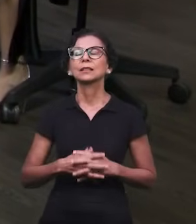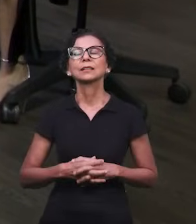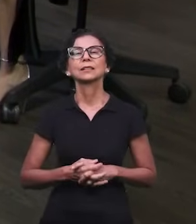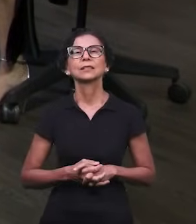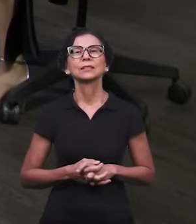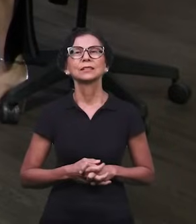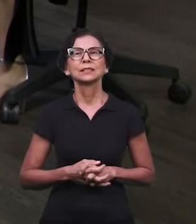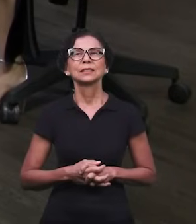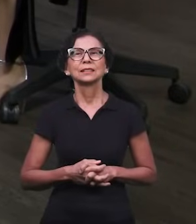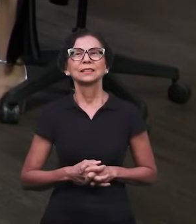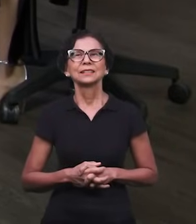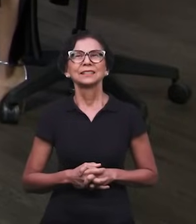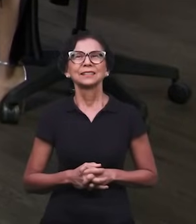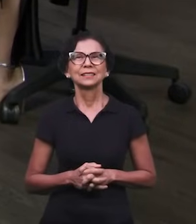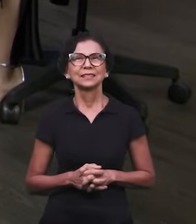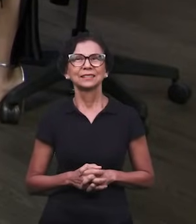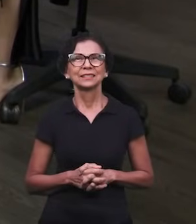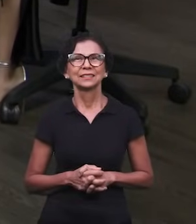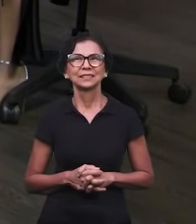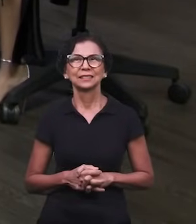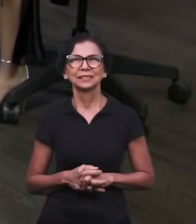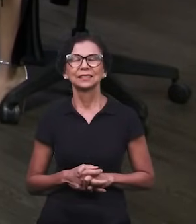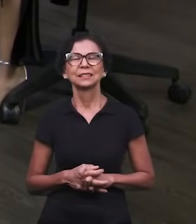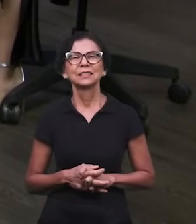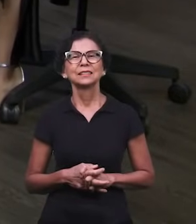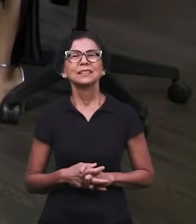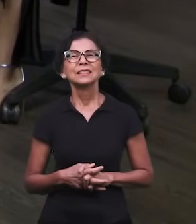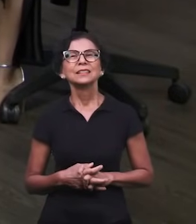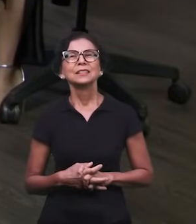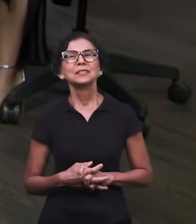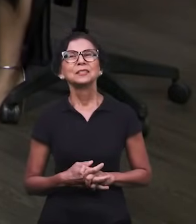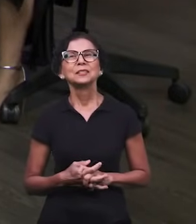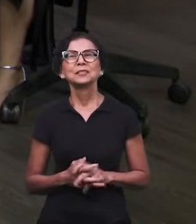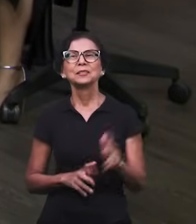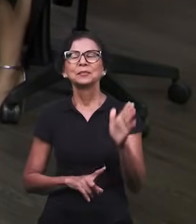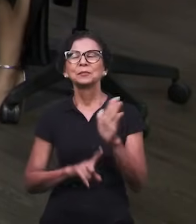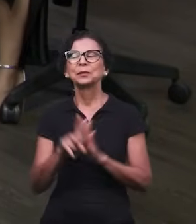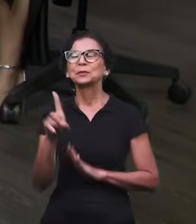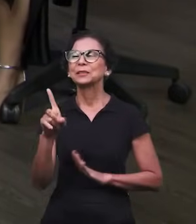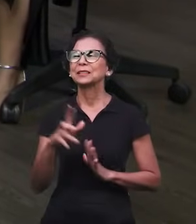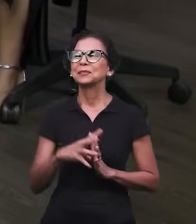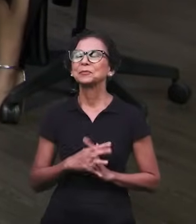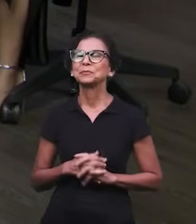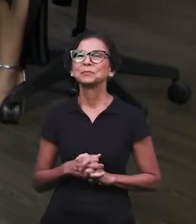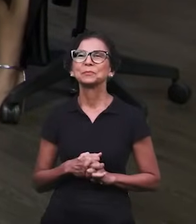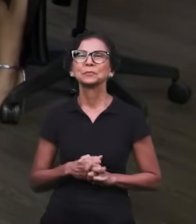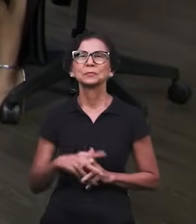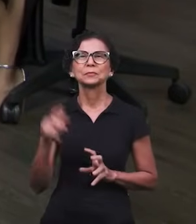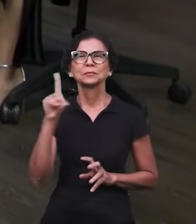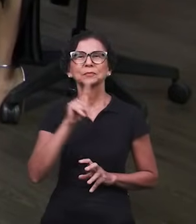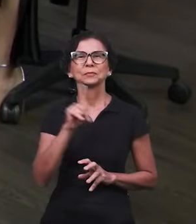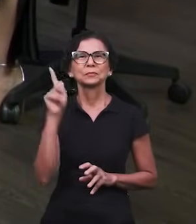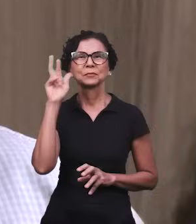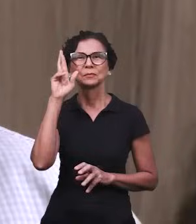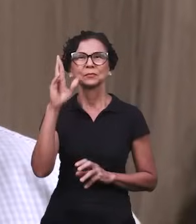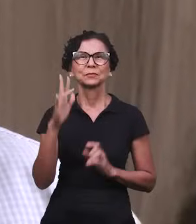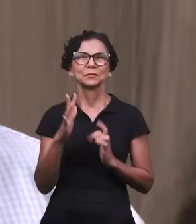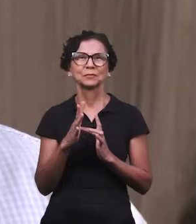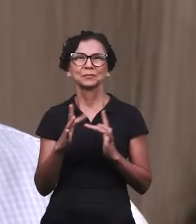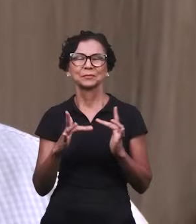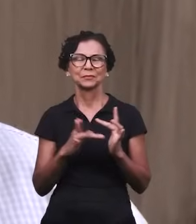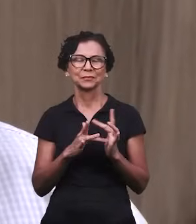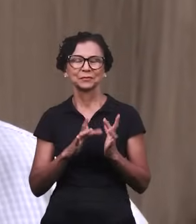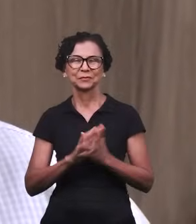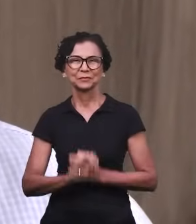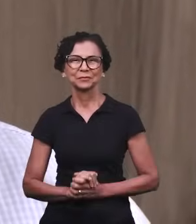agora? Agora nós temos o último varão aqui do estúdio. Pode fazer essa pergunta. Pai do Senhor, eu me chamo